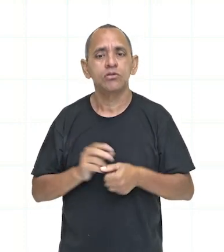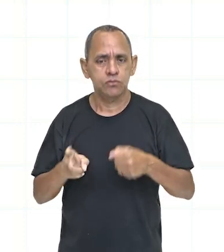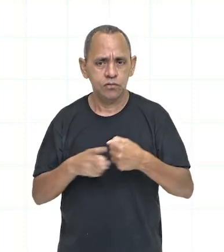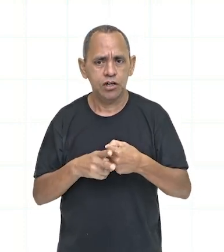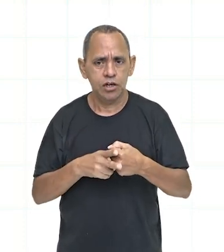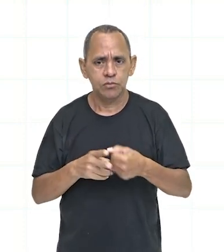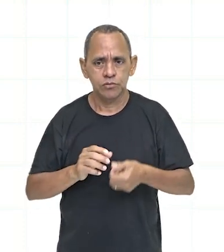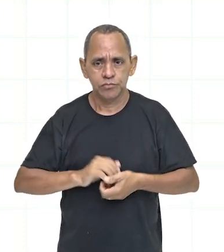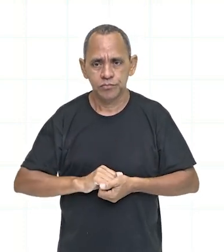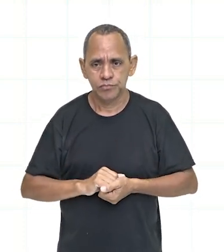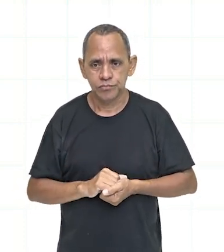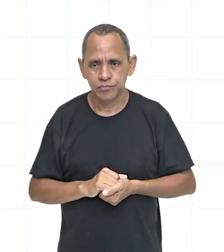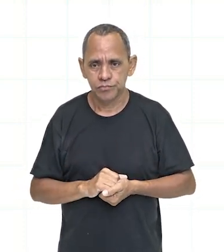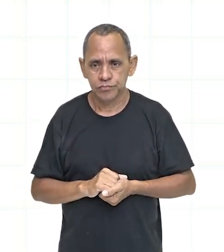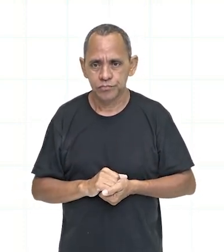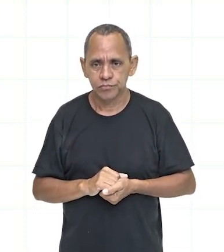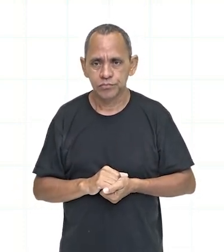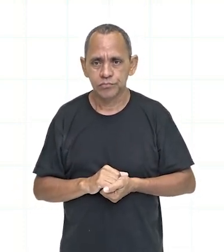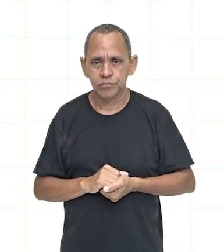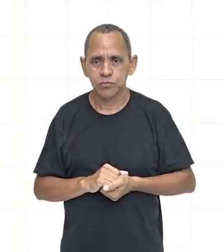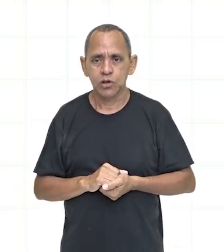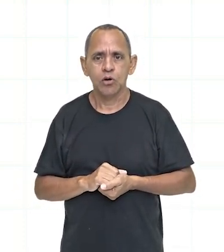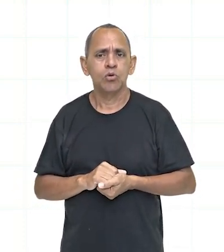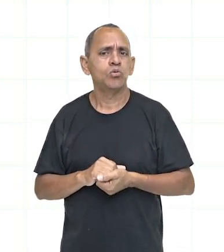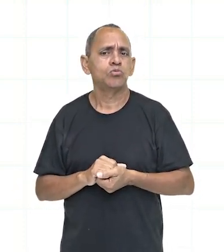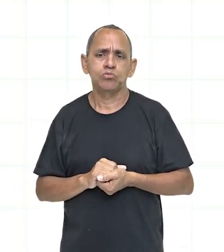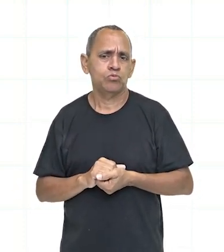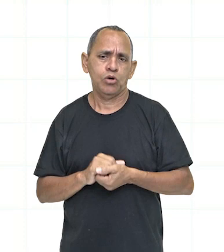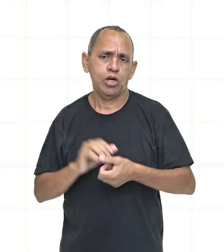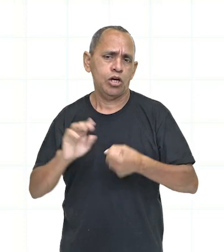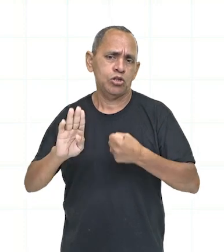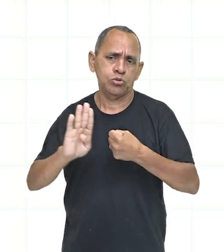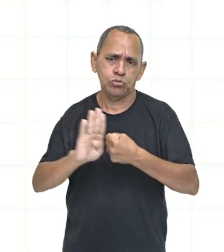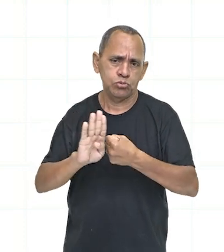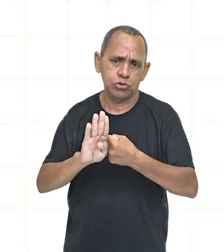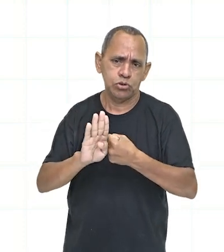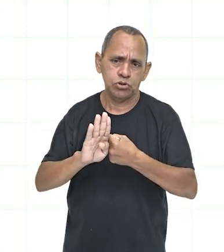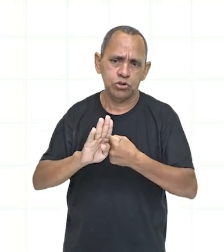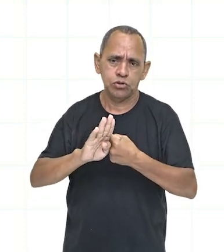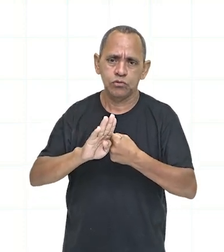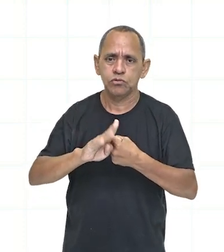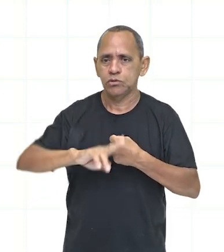Normalmente verbo não é substantivo, ao menos que ele esteja na sua forma